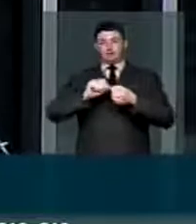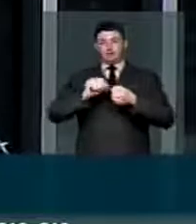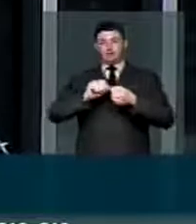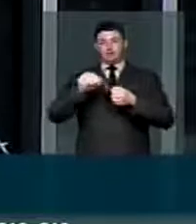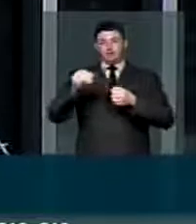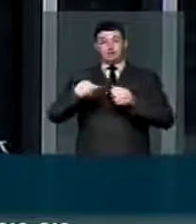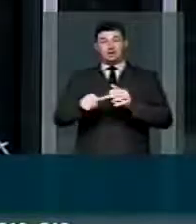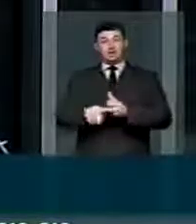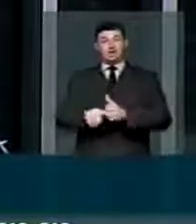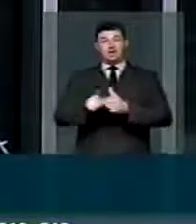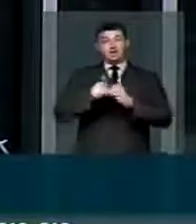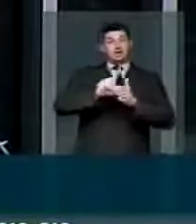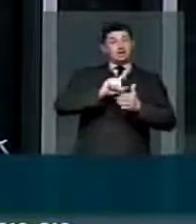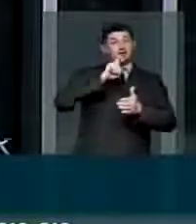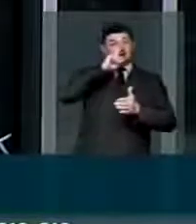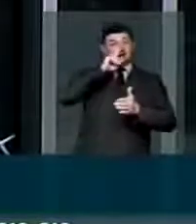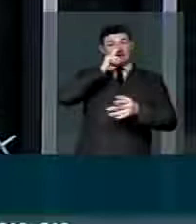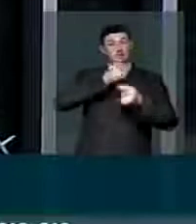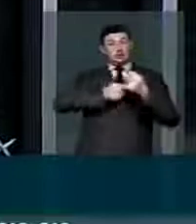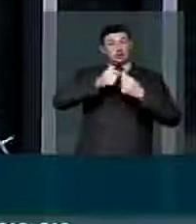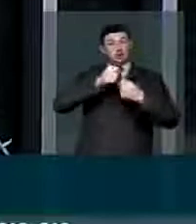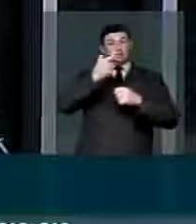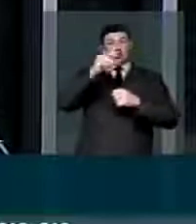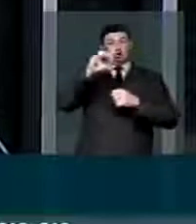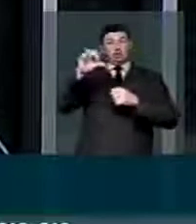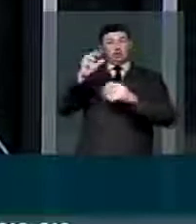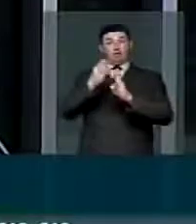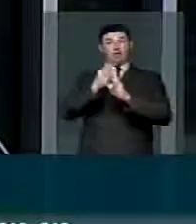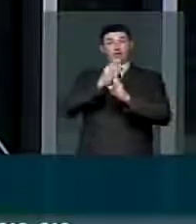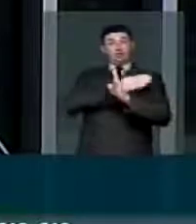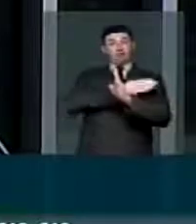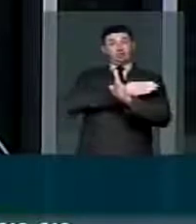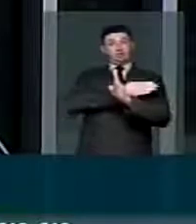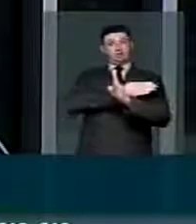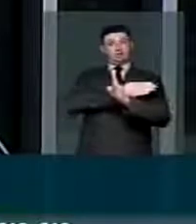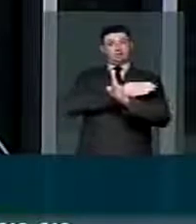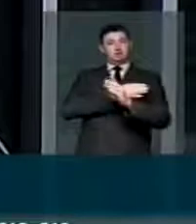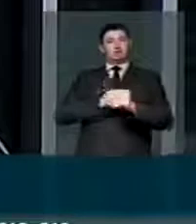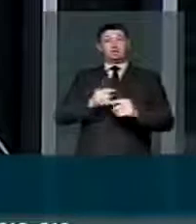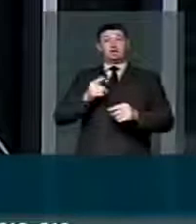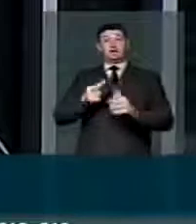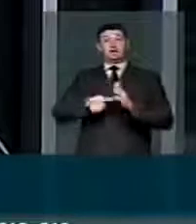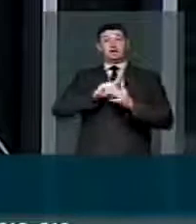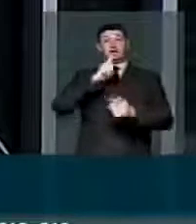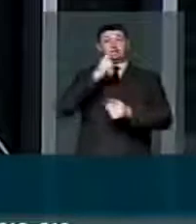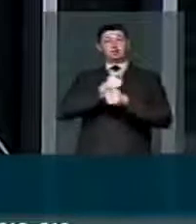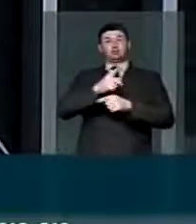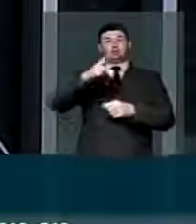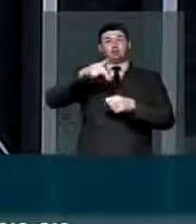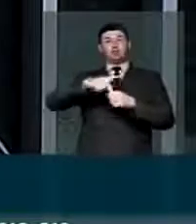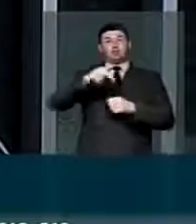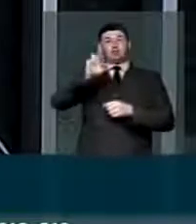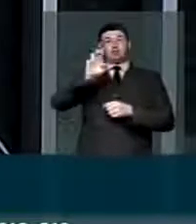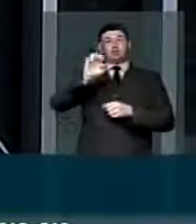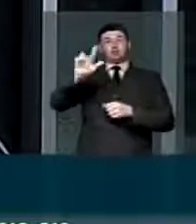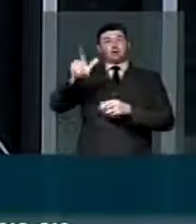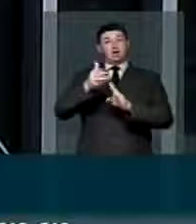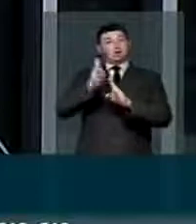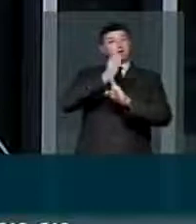antes da crise de 2008, 2009, antes da descoberta de petróleo na camada do